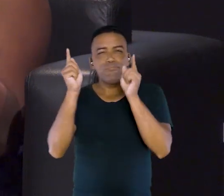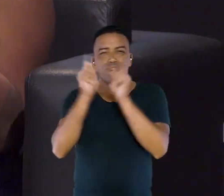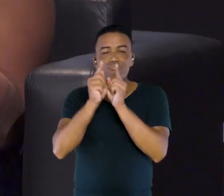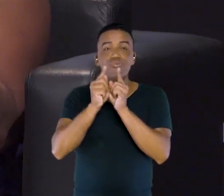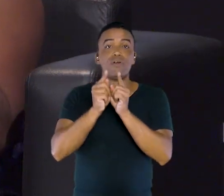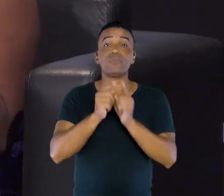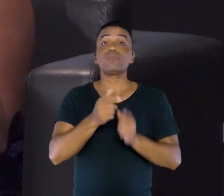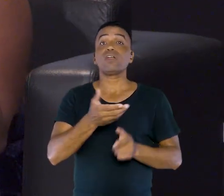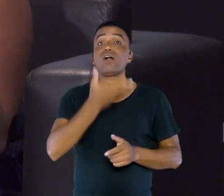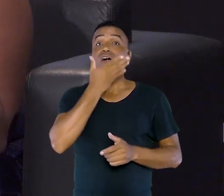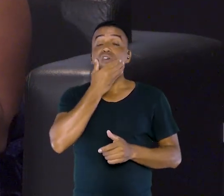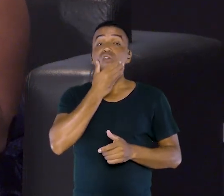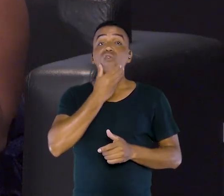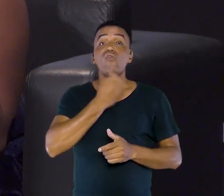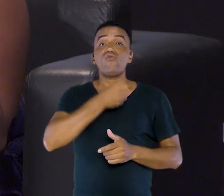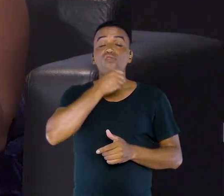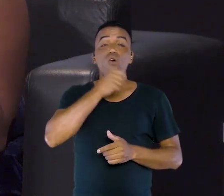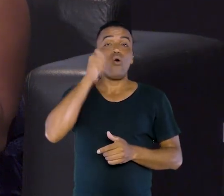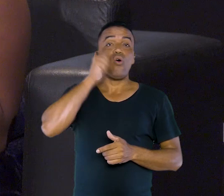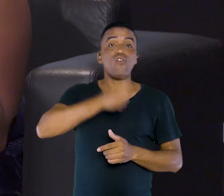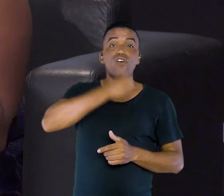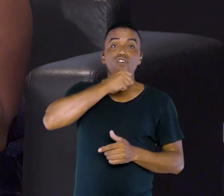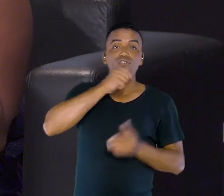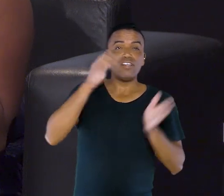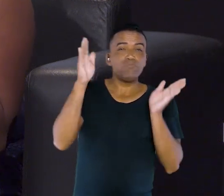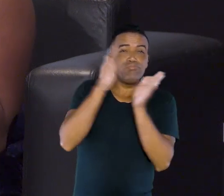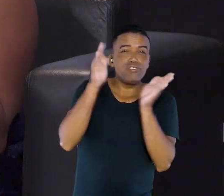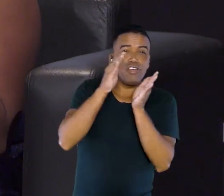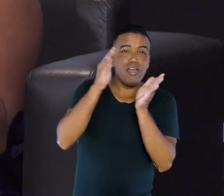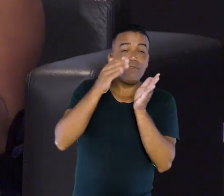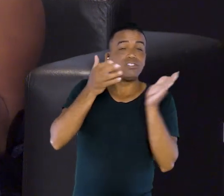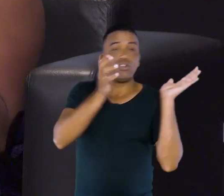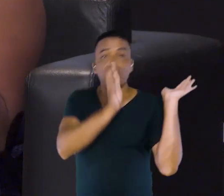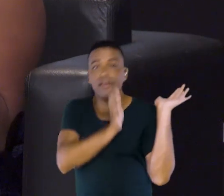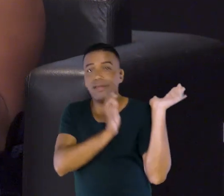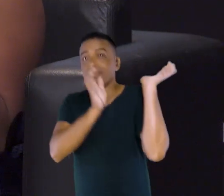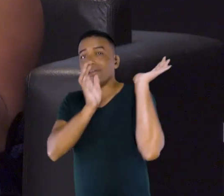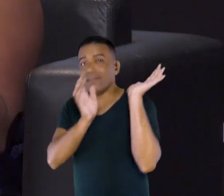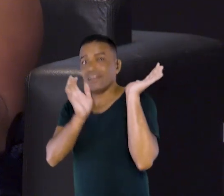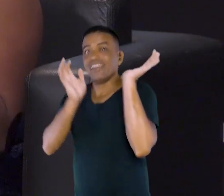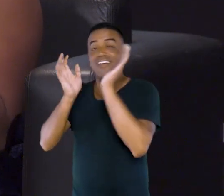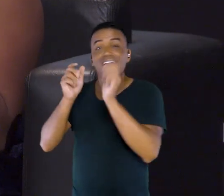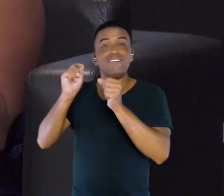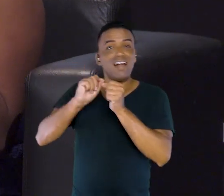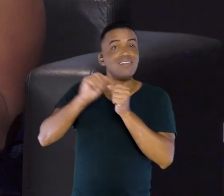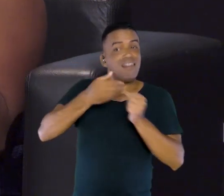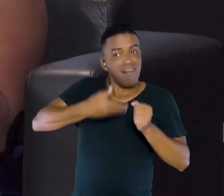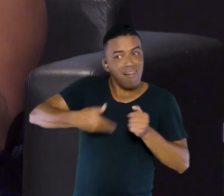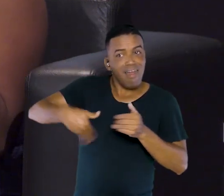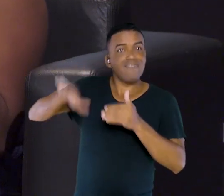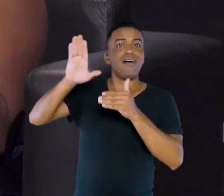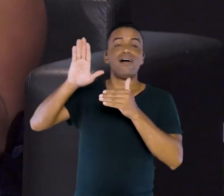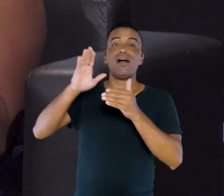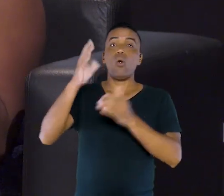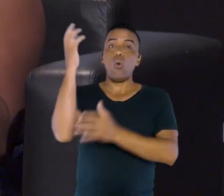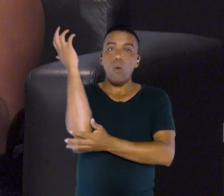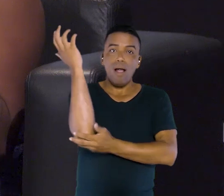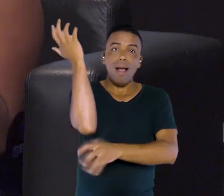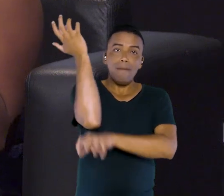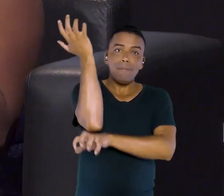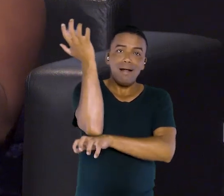os nossos avós fazem aturazinho, mini aturazinho, que você dá para trazer um cubilzinho, né? Ou